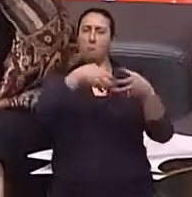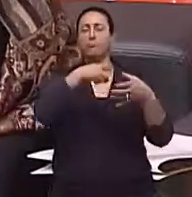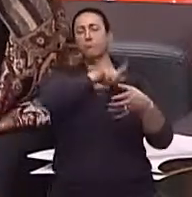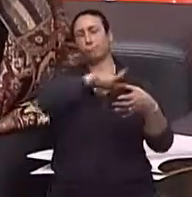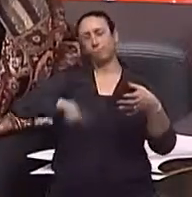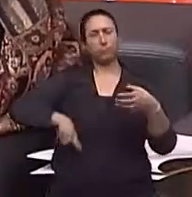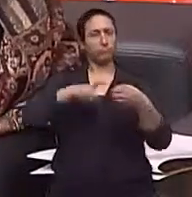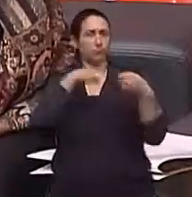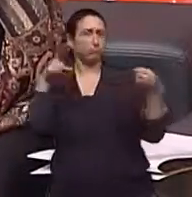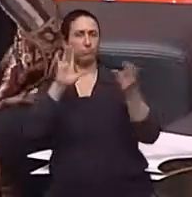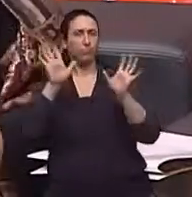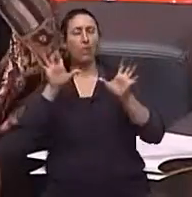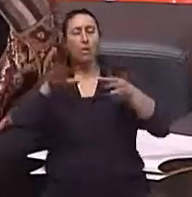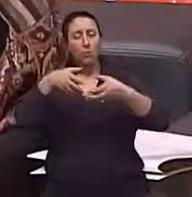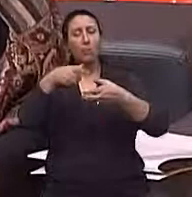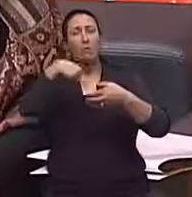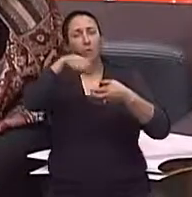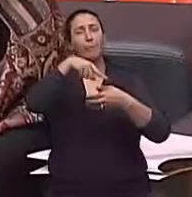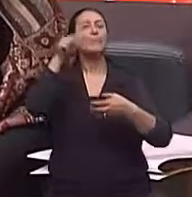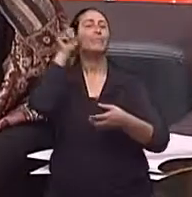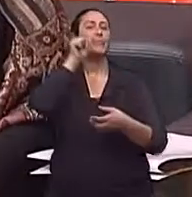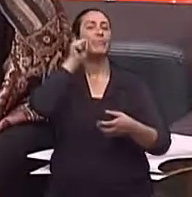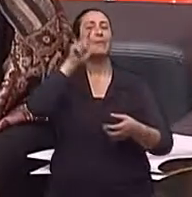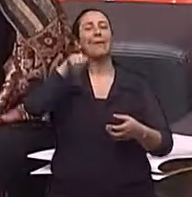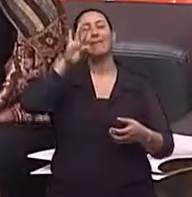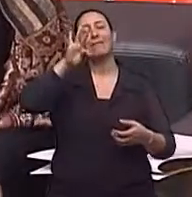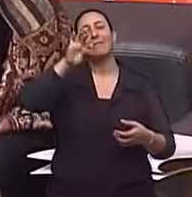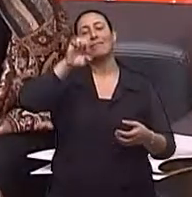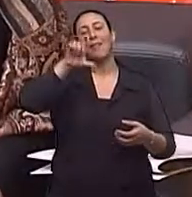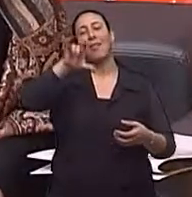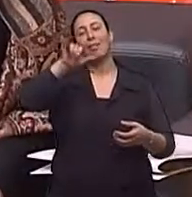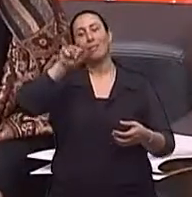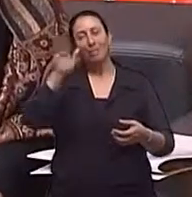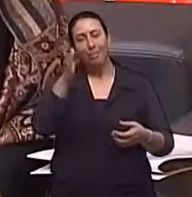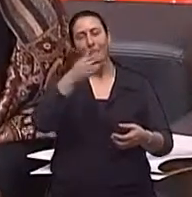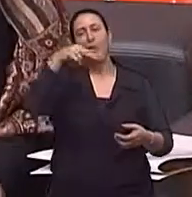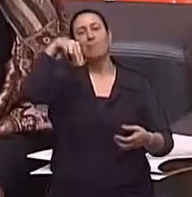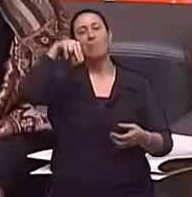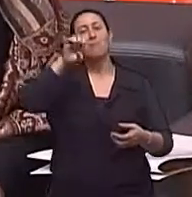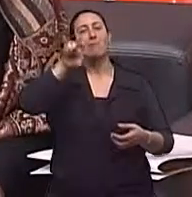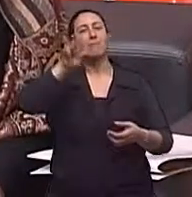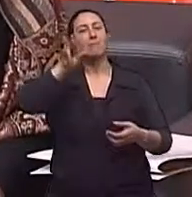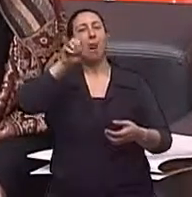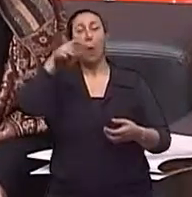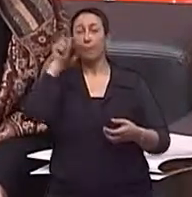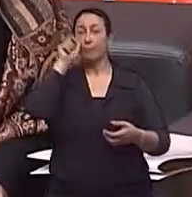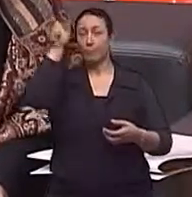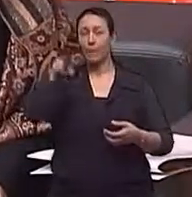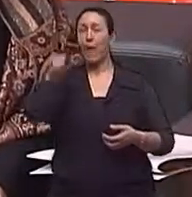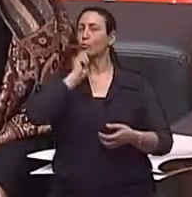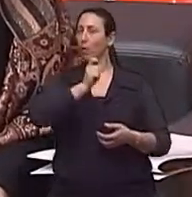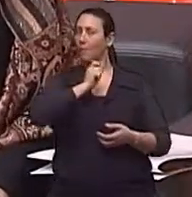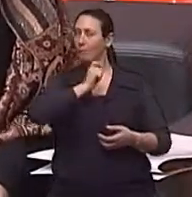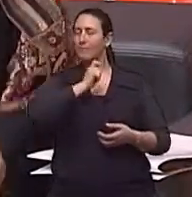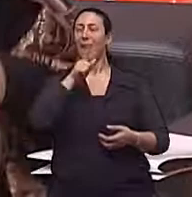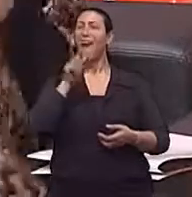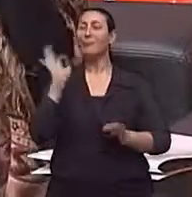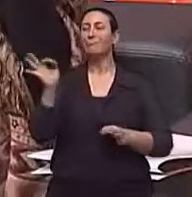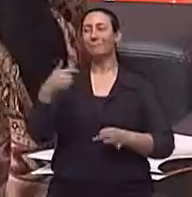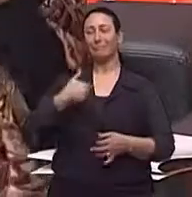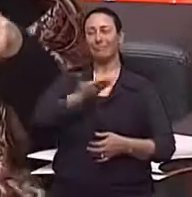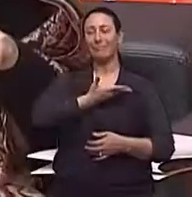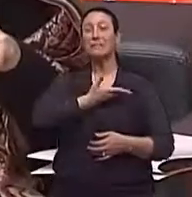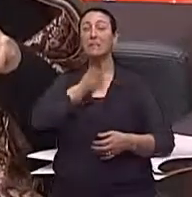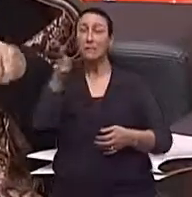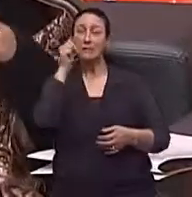EA coordenada pela jornalista telia Negrão né amiga pele se faz um trabalho muito bonito